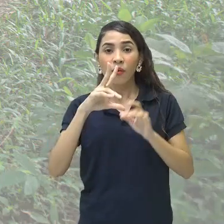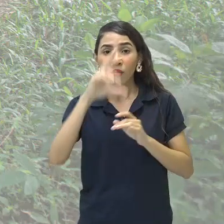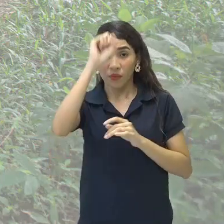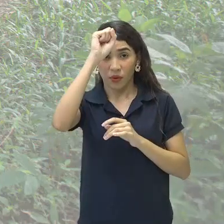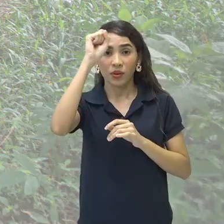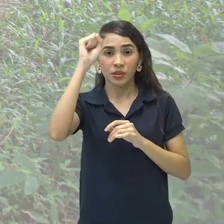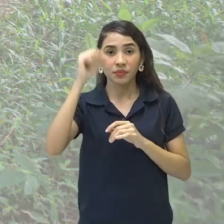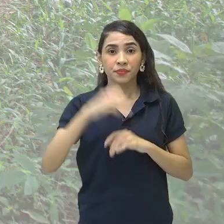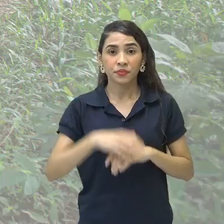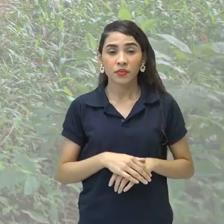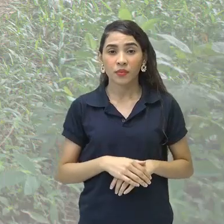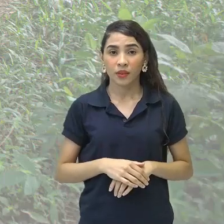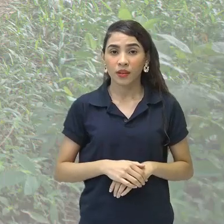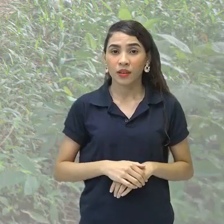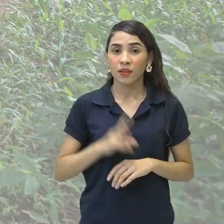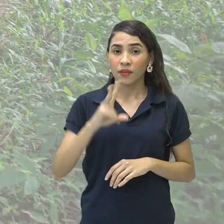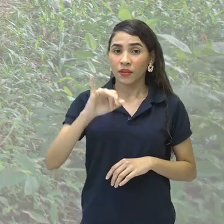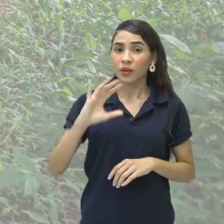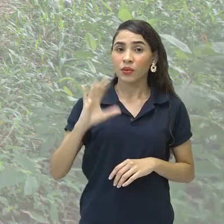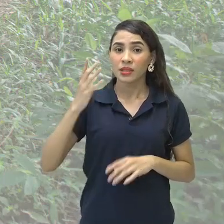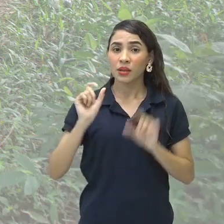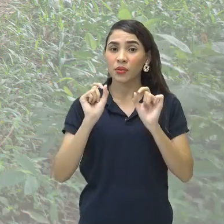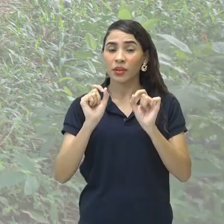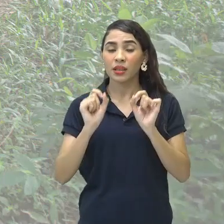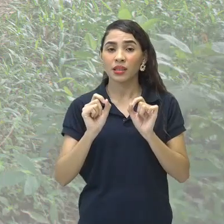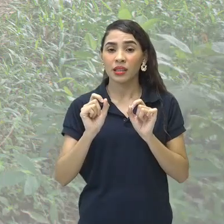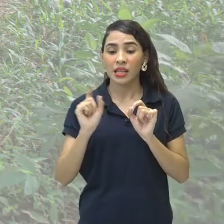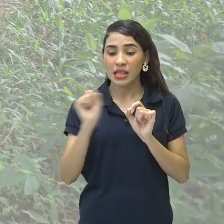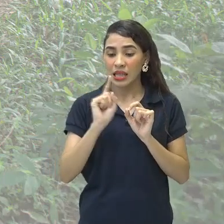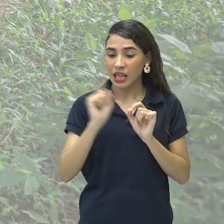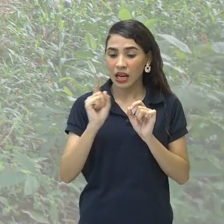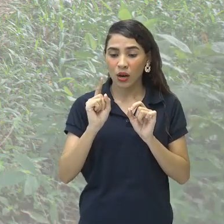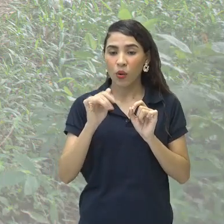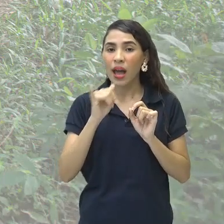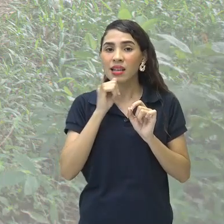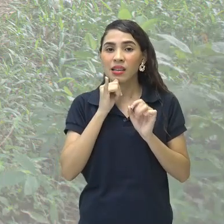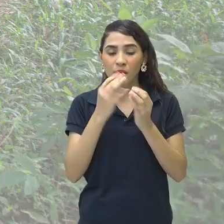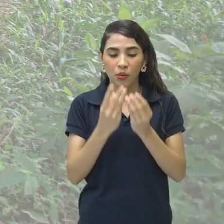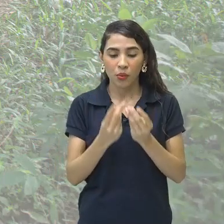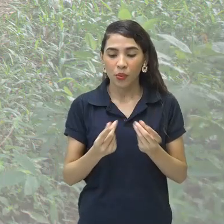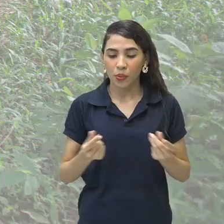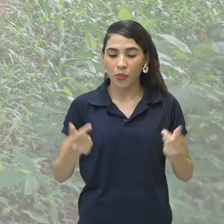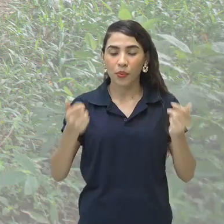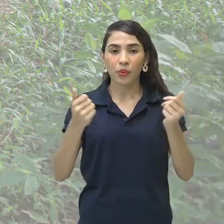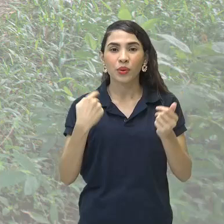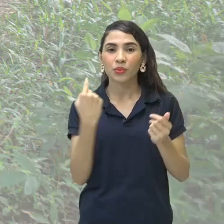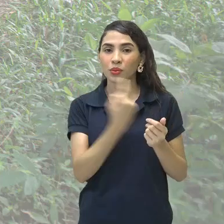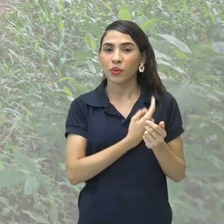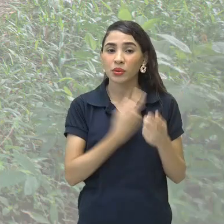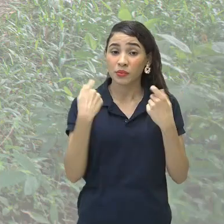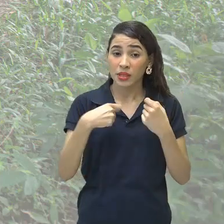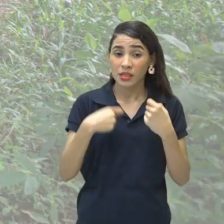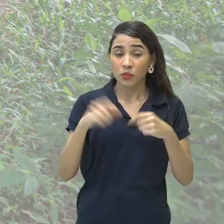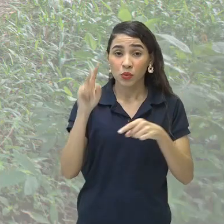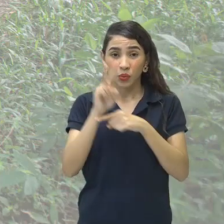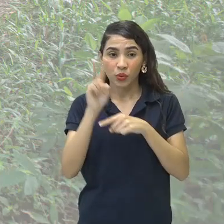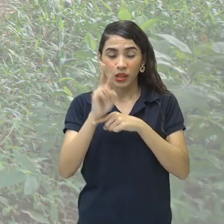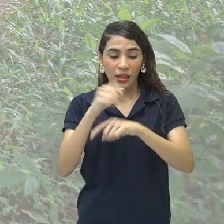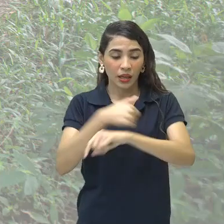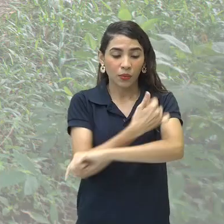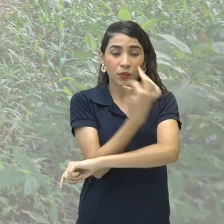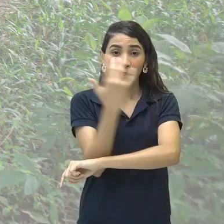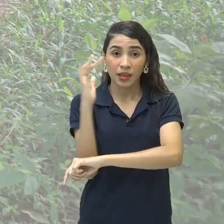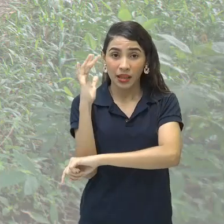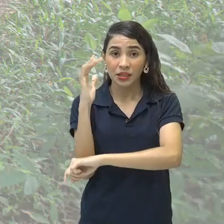forte, eles acabam por não se decompor. Nós precisamos cuidar do nosso meio